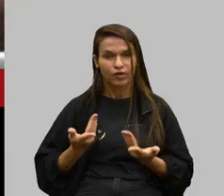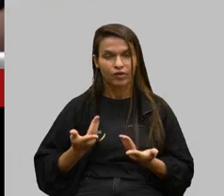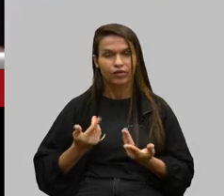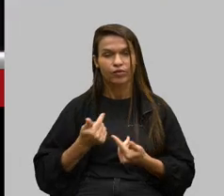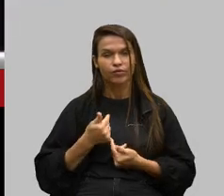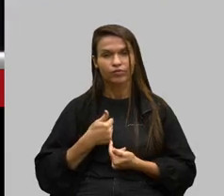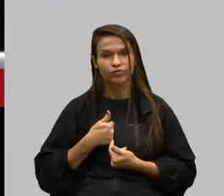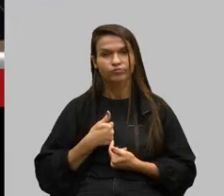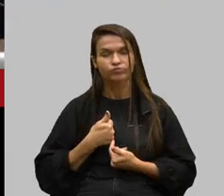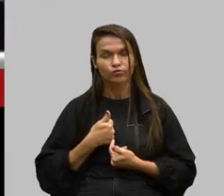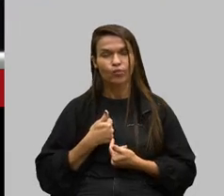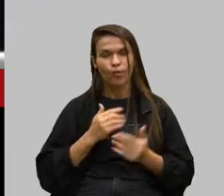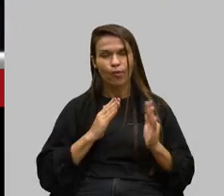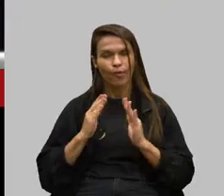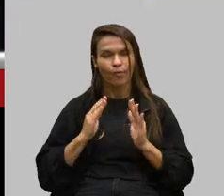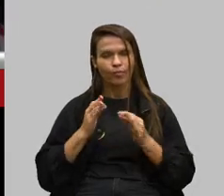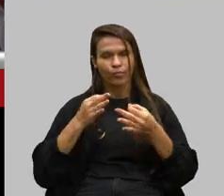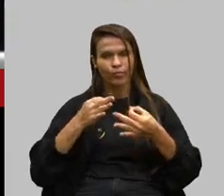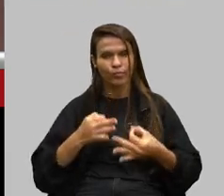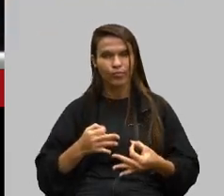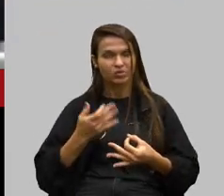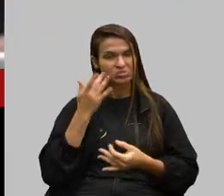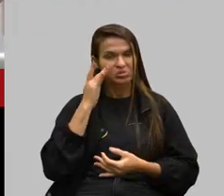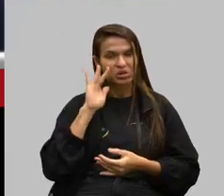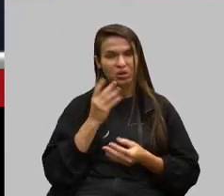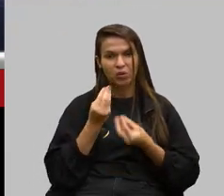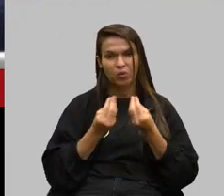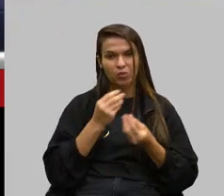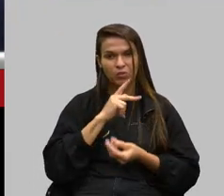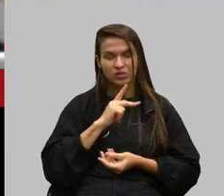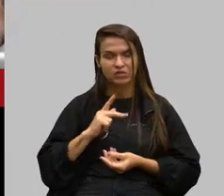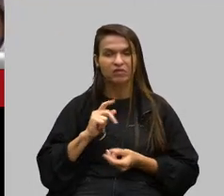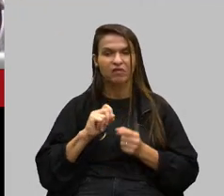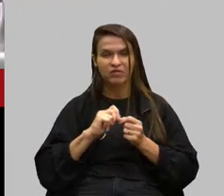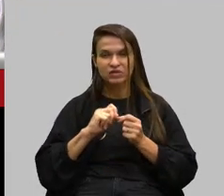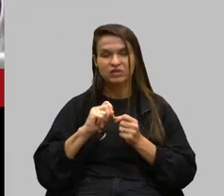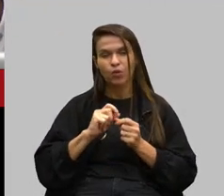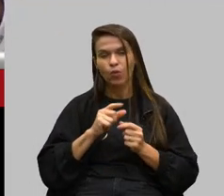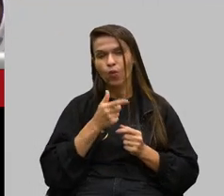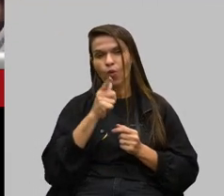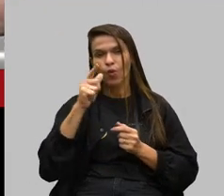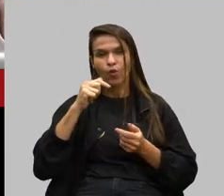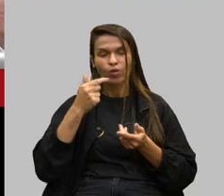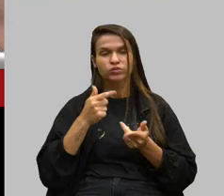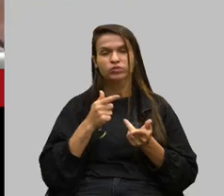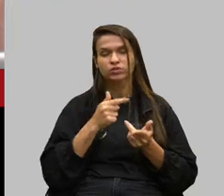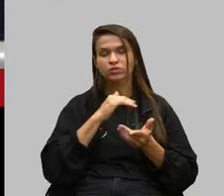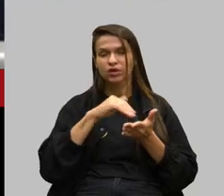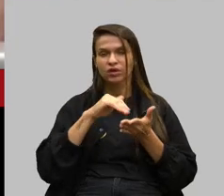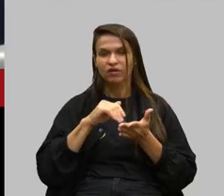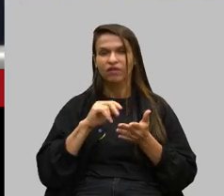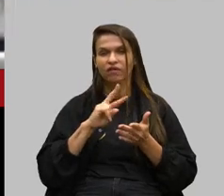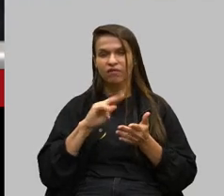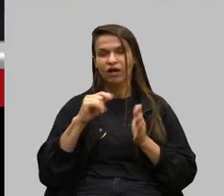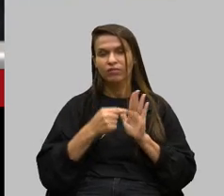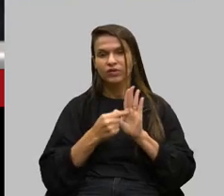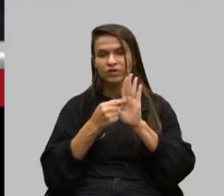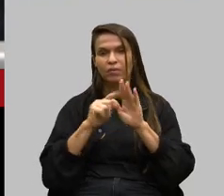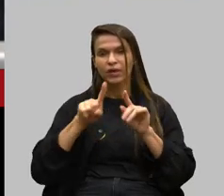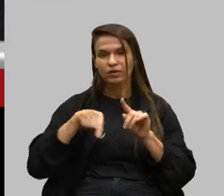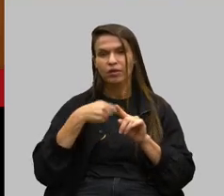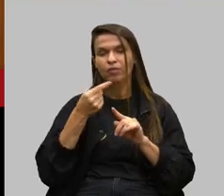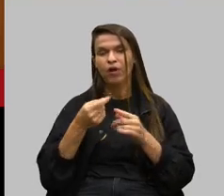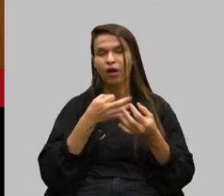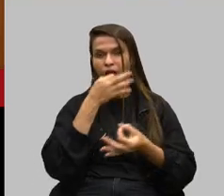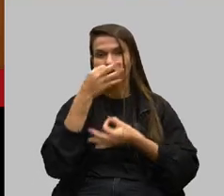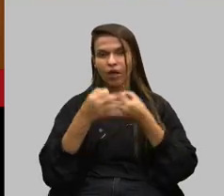para no momento oportuno eu acho que eu não sei como o presidente vai fazer com os demais secretários se eles farão apresentação em seguida para depois o questionamento